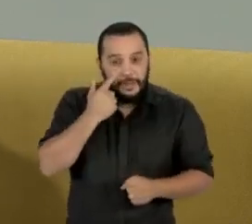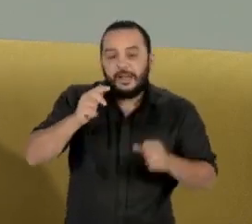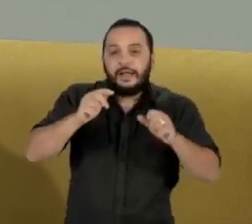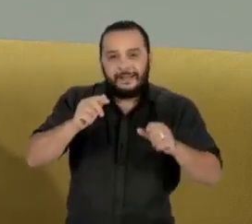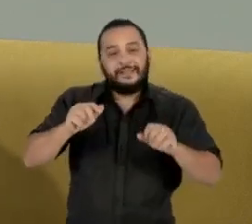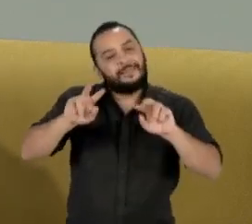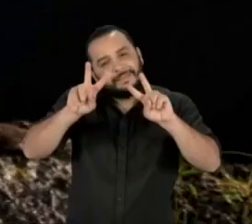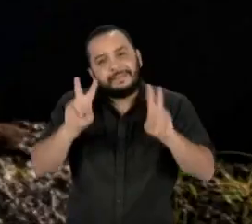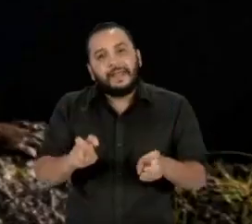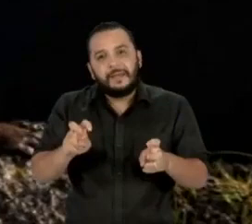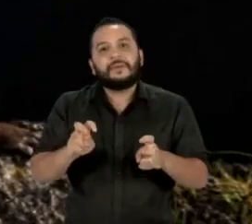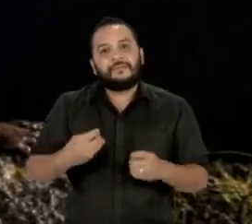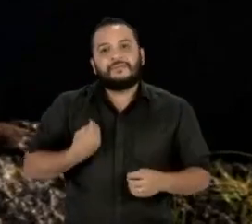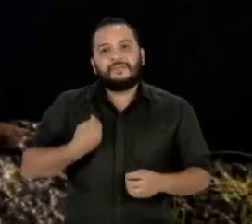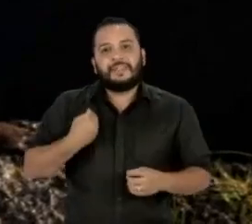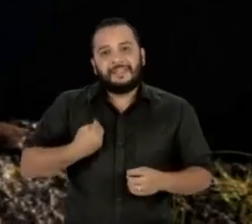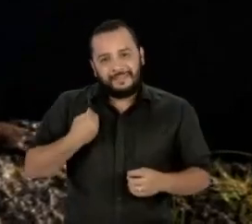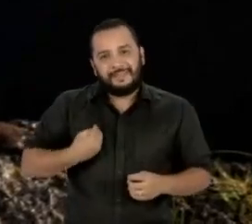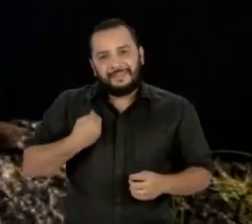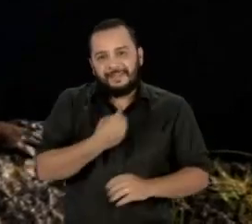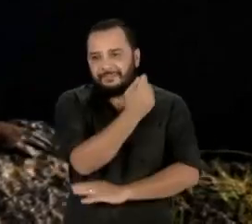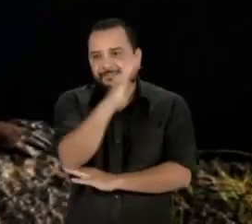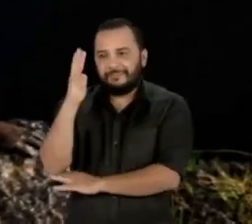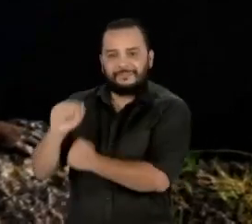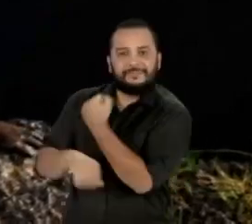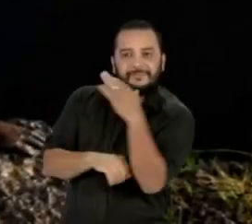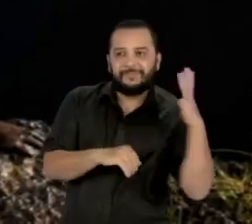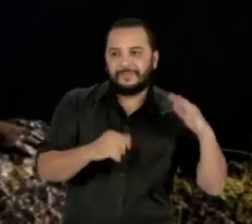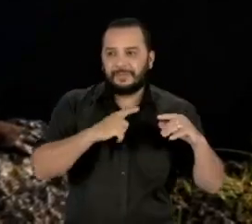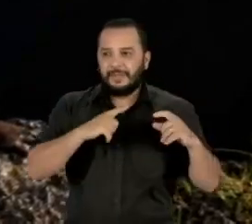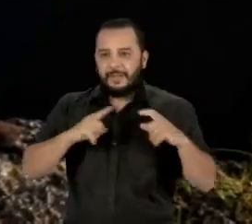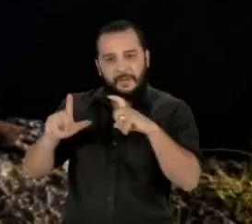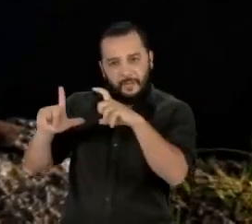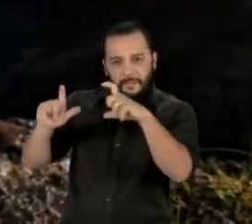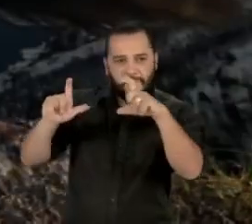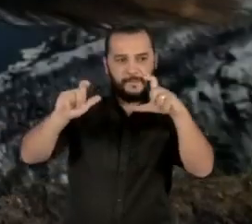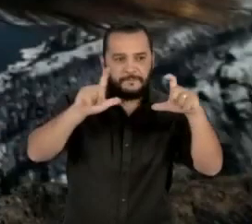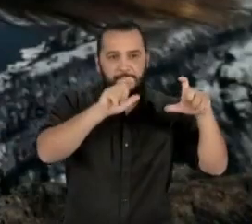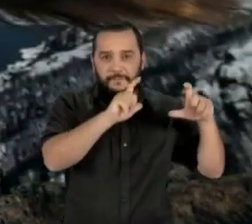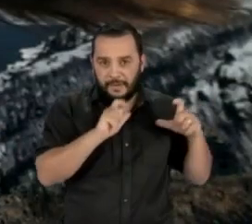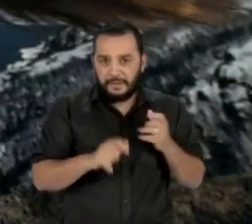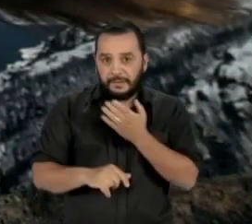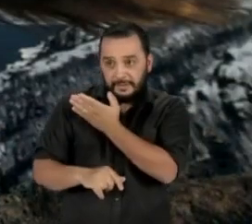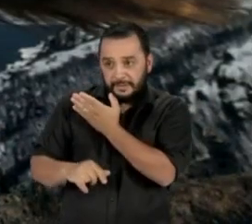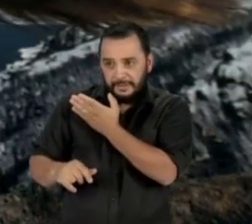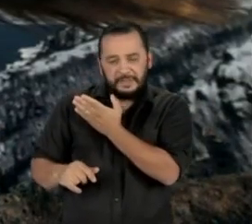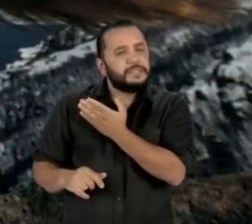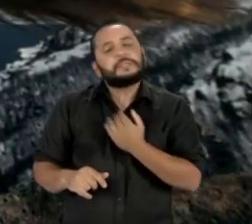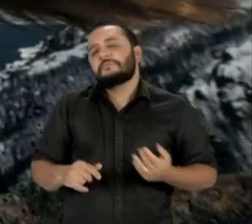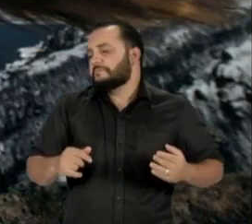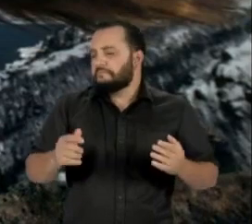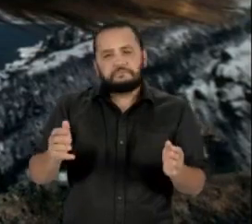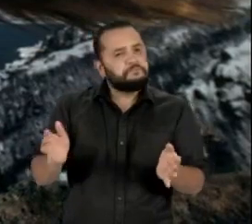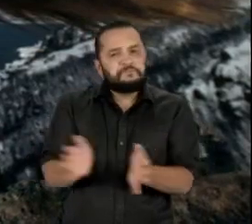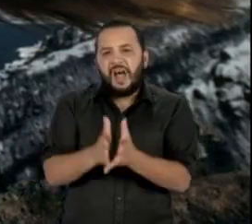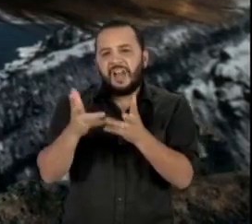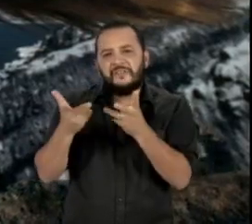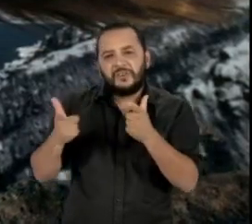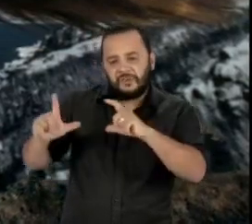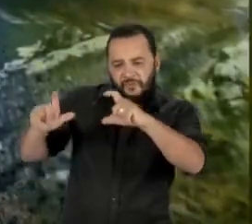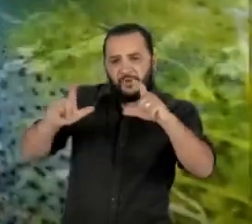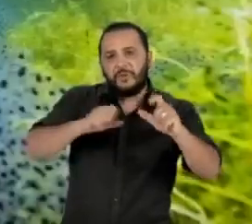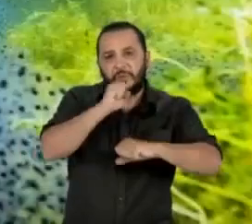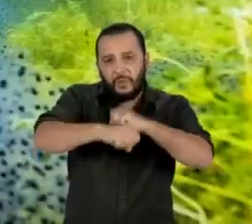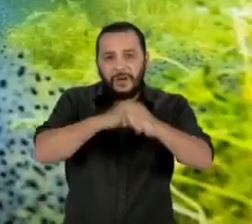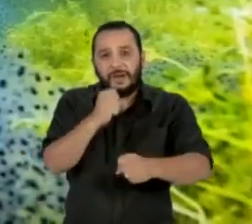vida selvagem. O prêmio Fotógrafo da Vida Selvagem do Ano, uma das mais prestigiadas competições fotográficas do